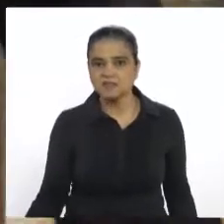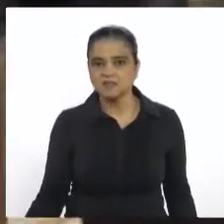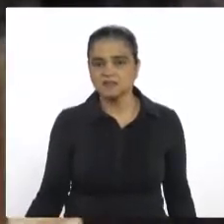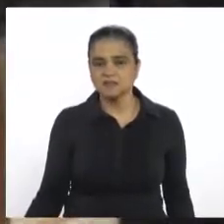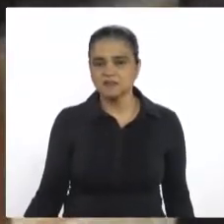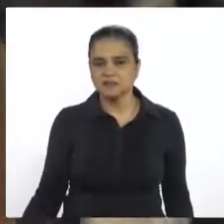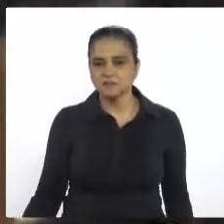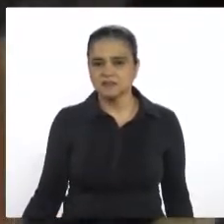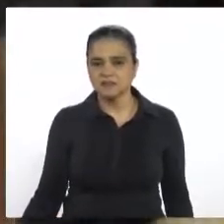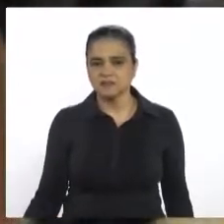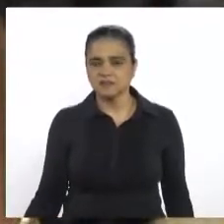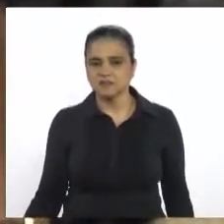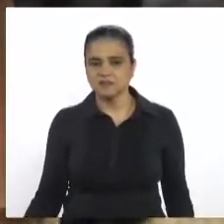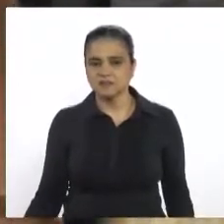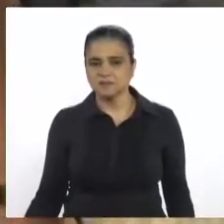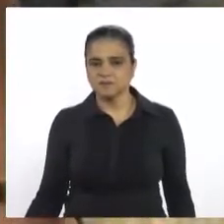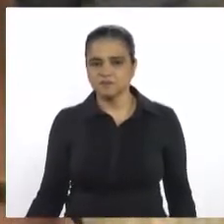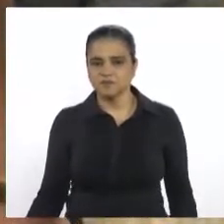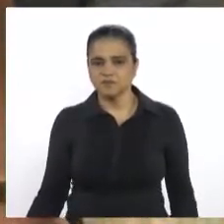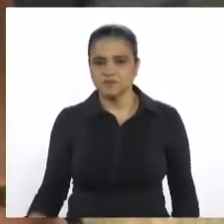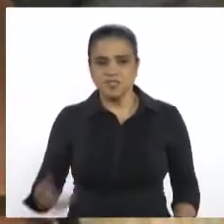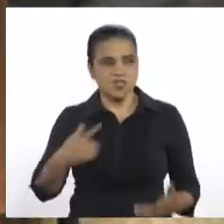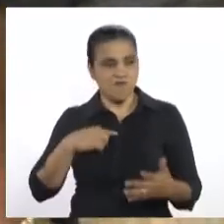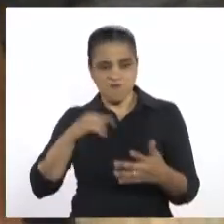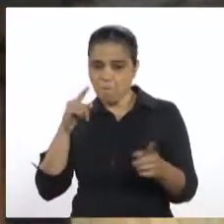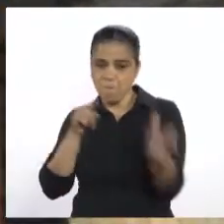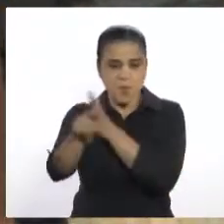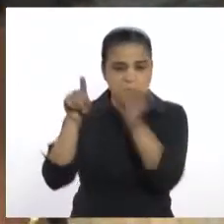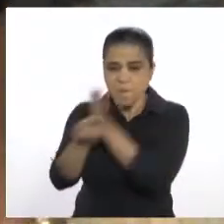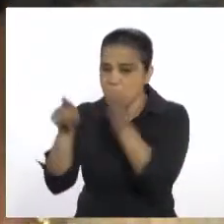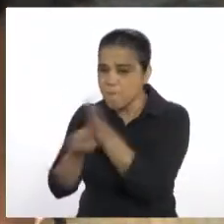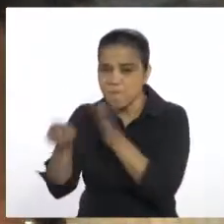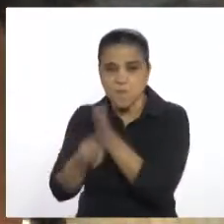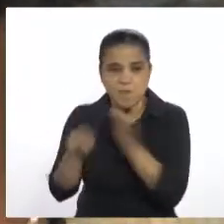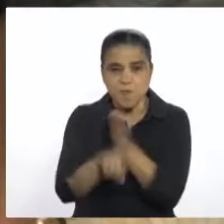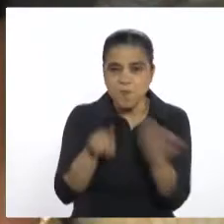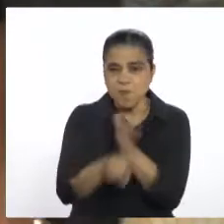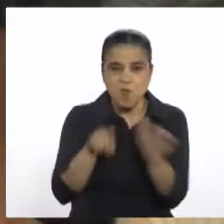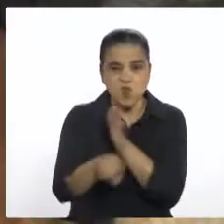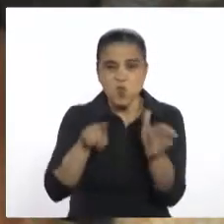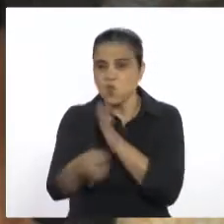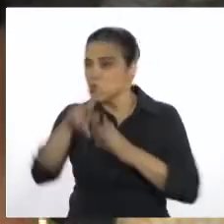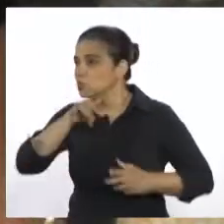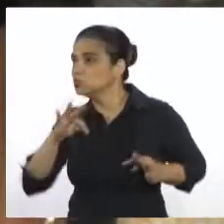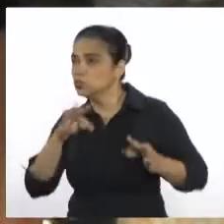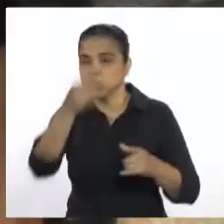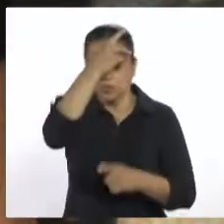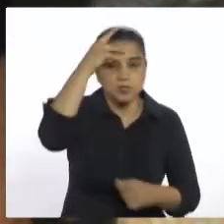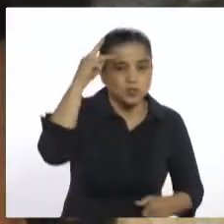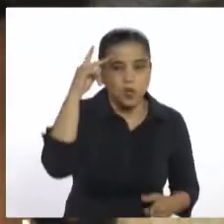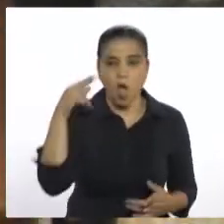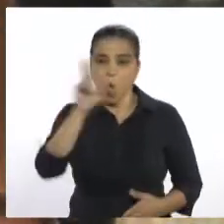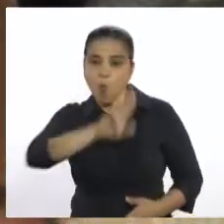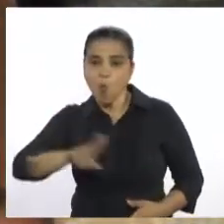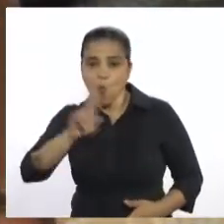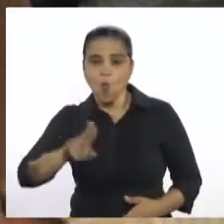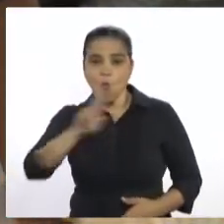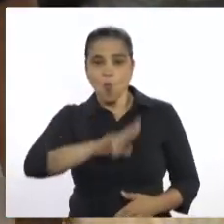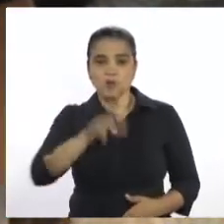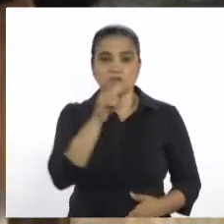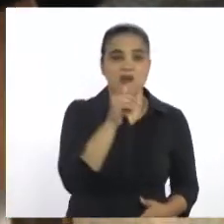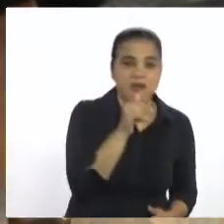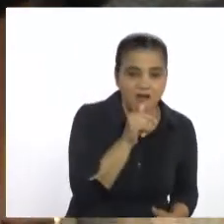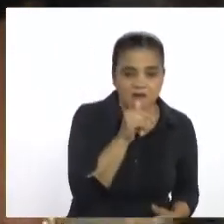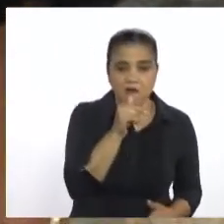E o que está acontecendo? São tantas perguntas. Todo mundo que faz uso, quando chega a hora de